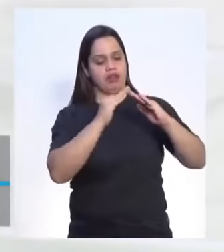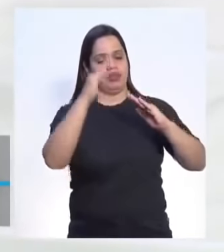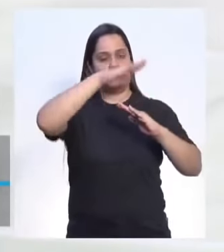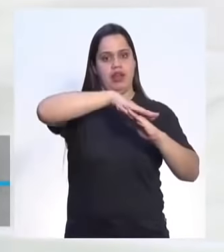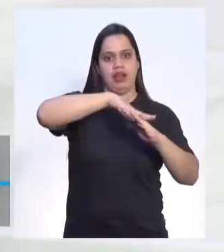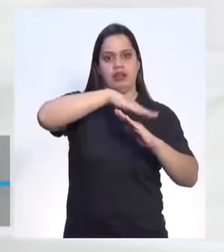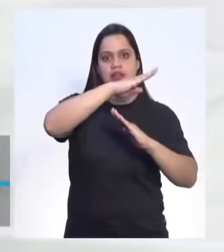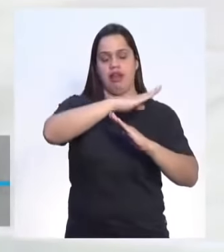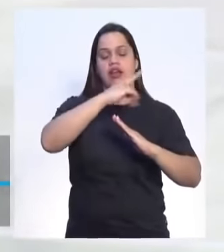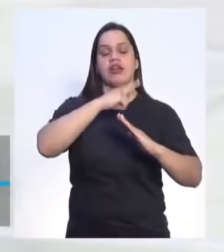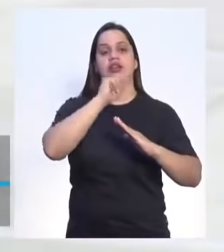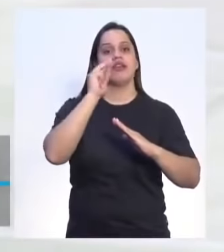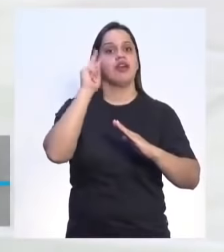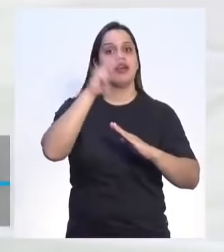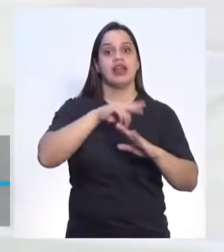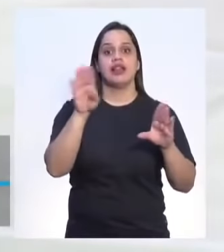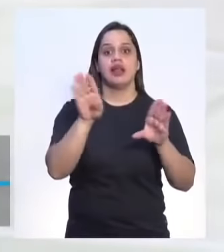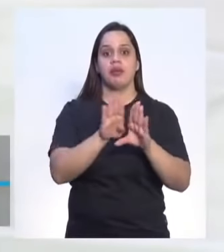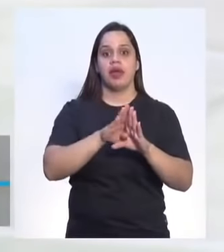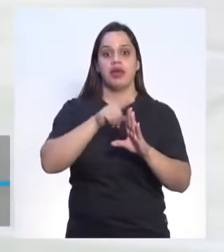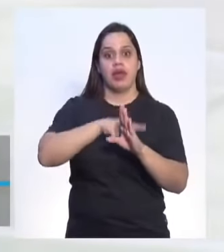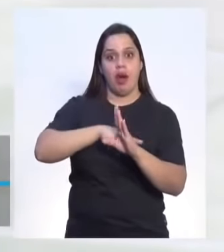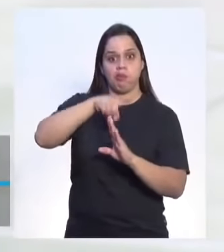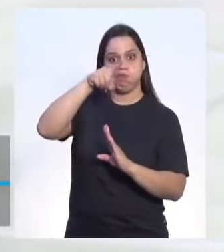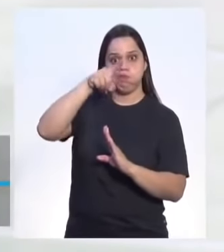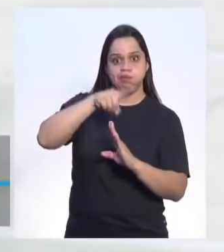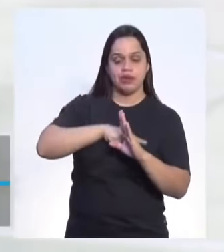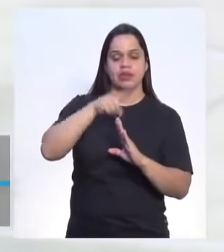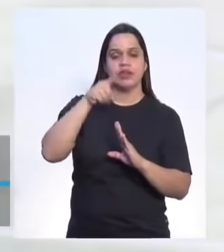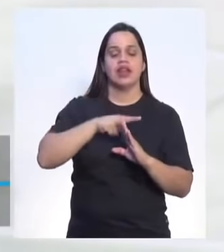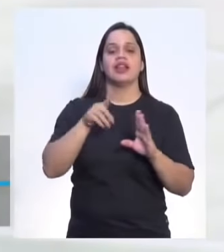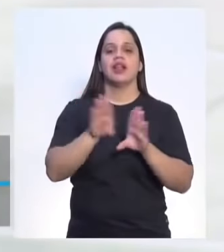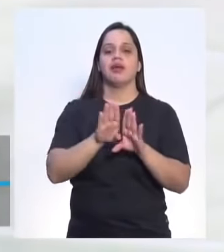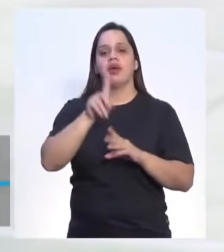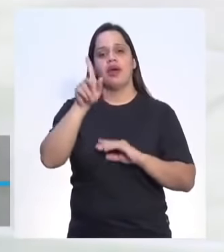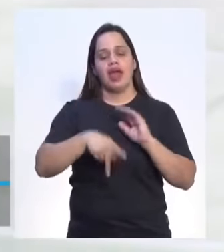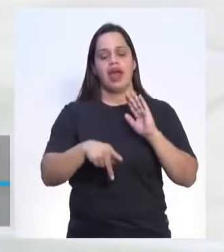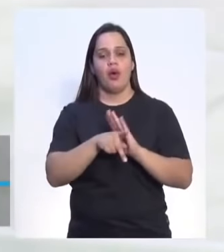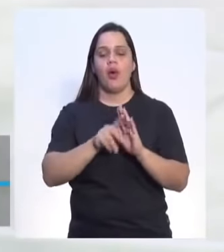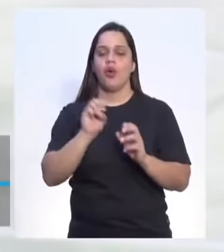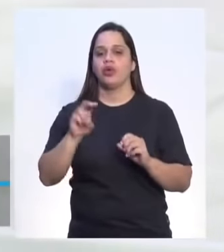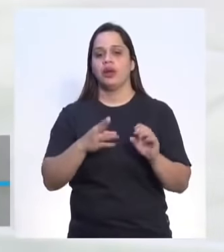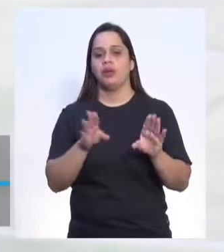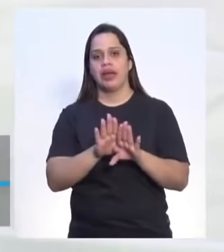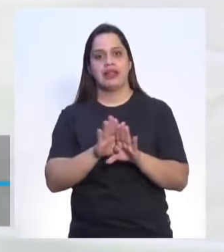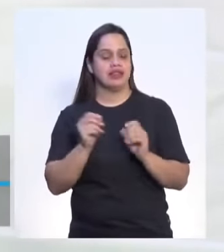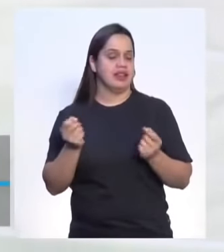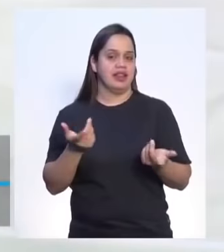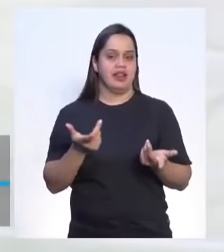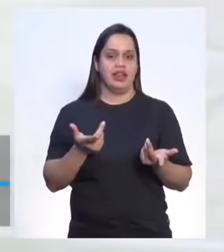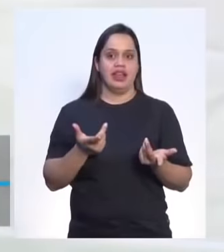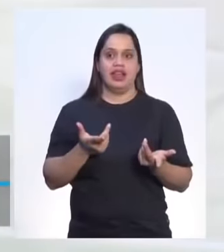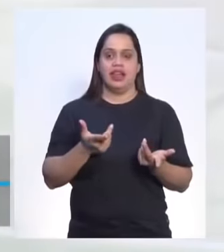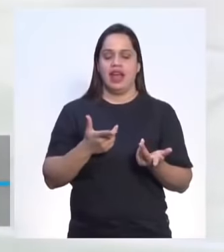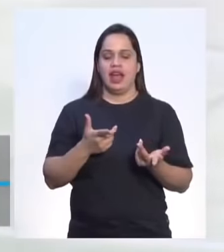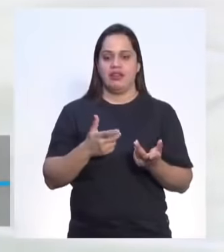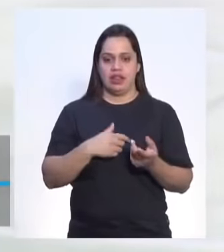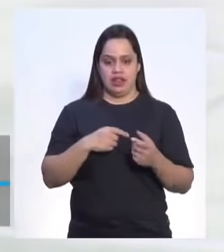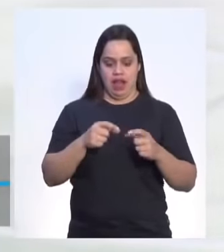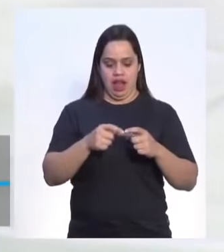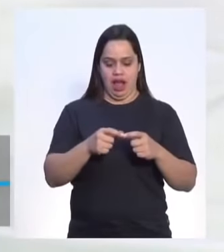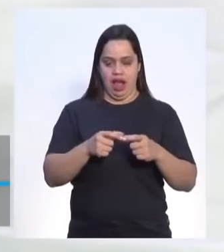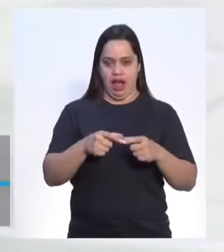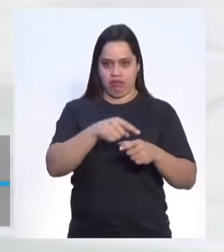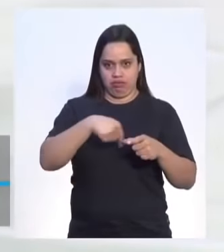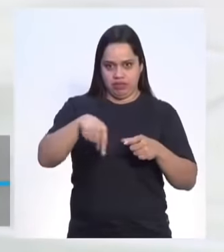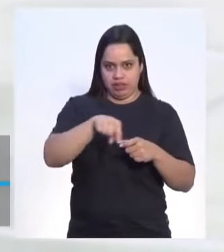ar, Você paga. Você paga também, ele mede. Então, é um grande, tem uma questão toda aí,